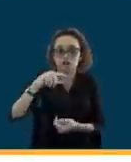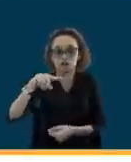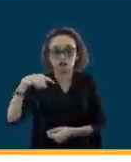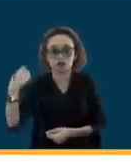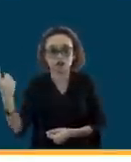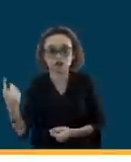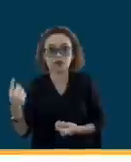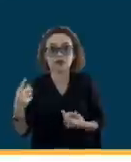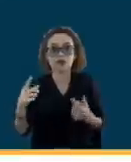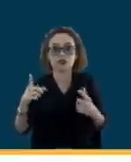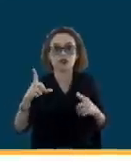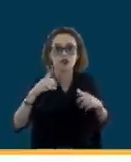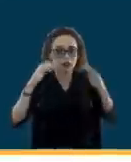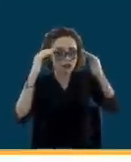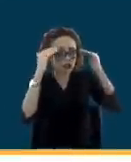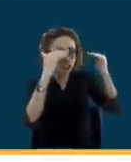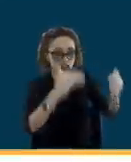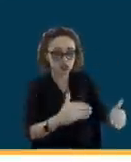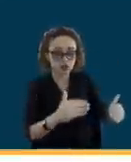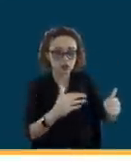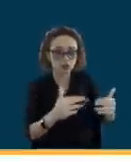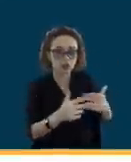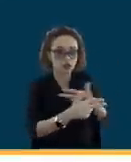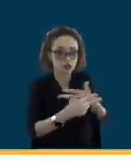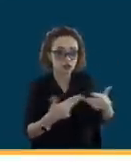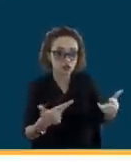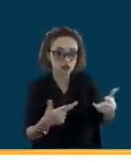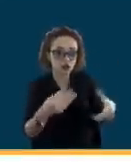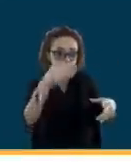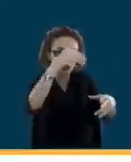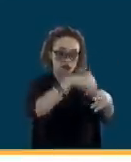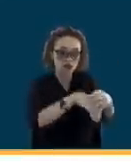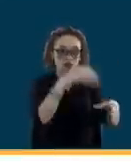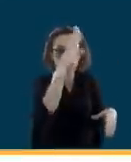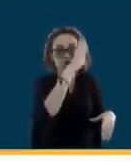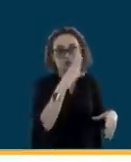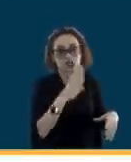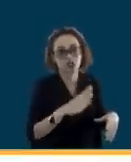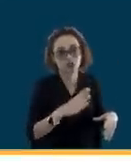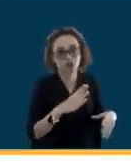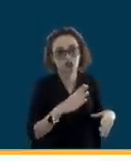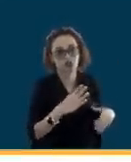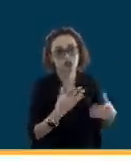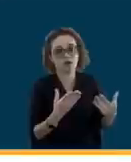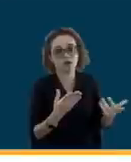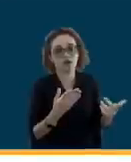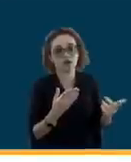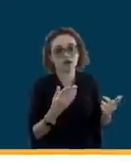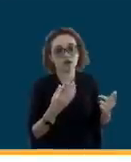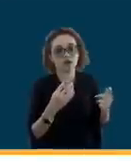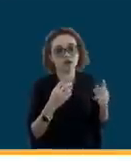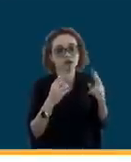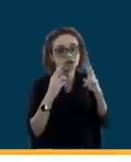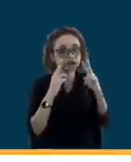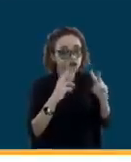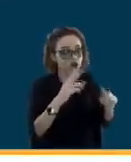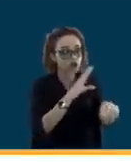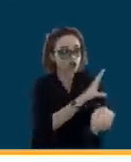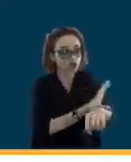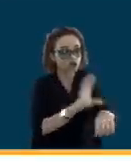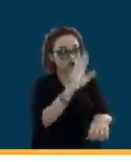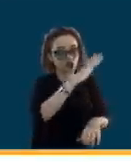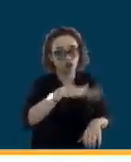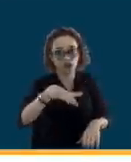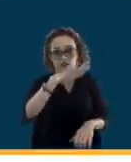se tem no mundo pelas coisas que são feitas no Brasil, seja do ponto de vista da cultura de modo geral,